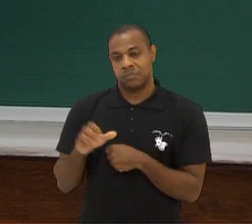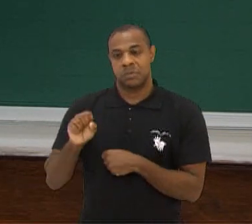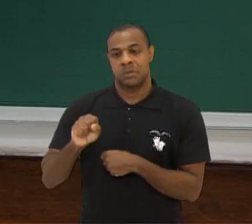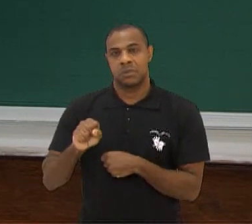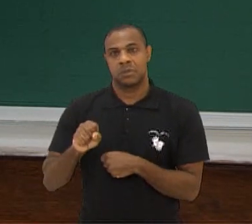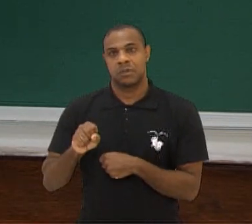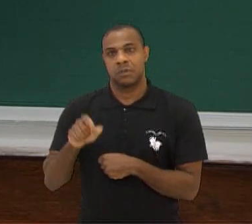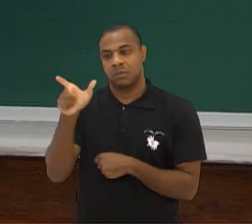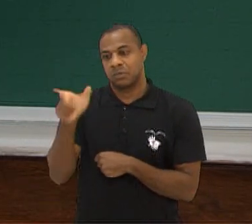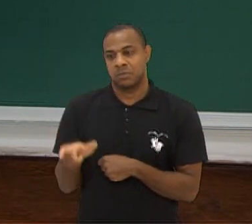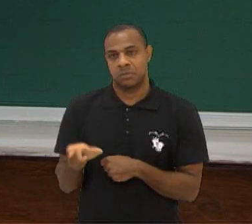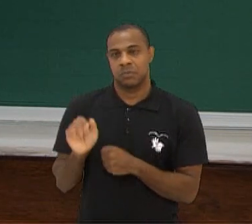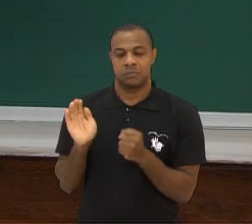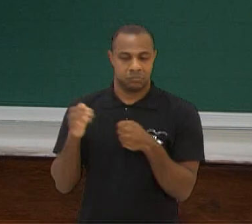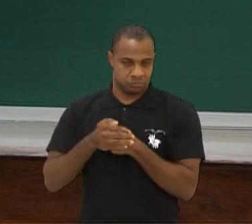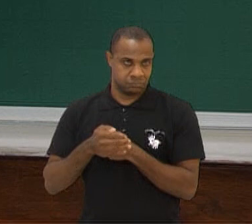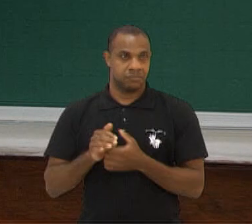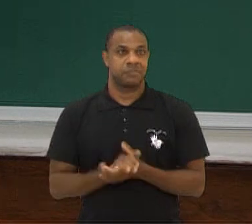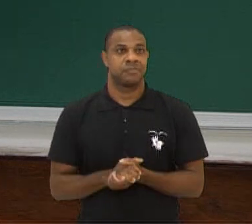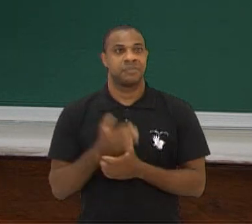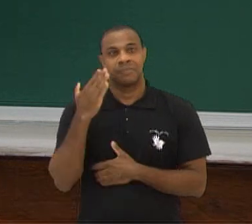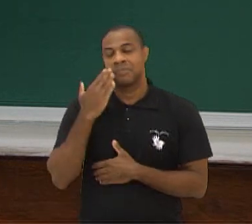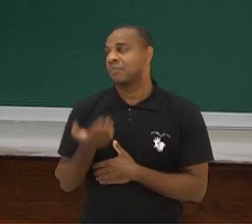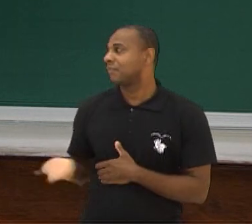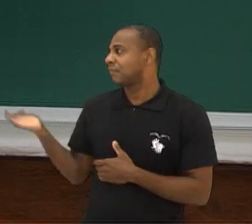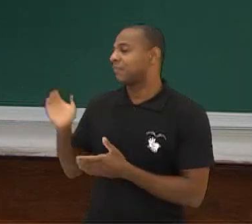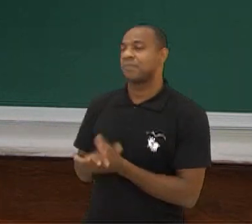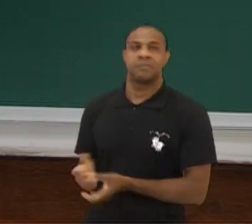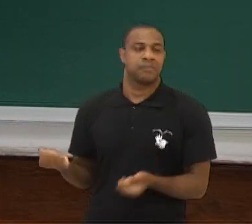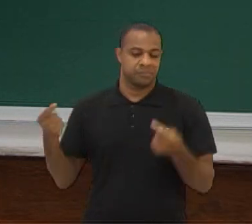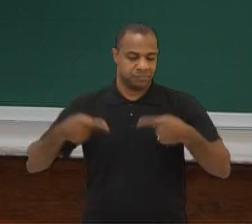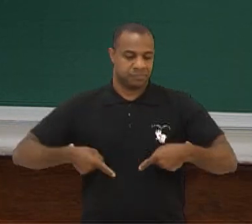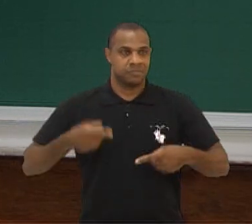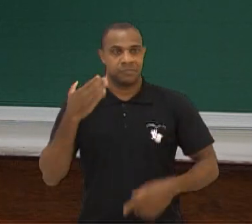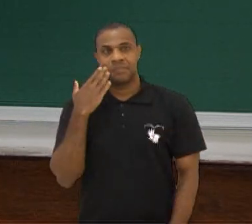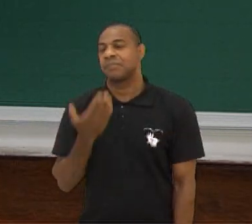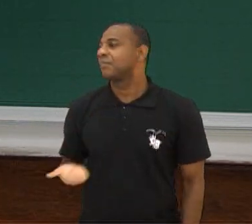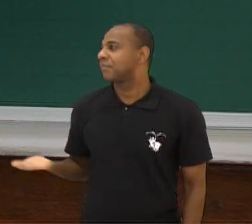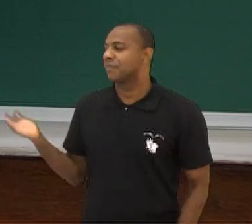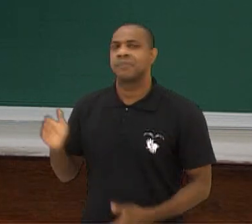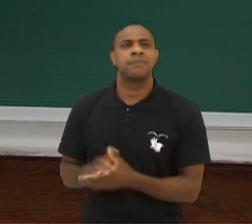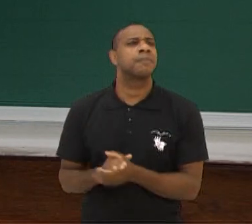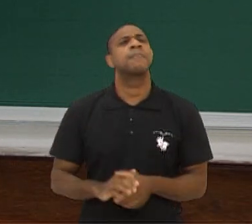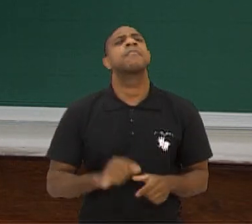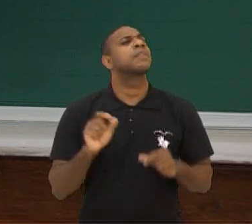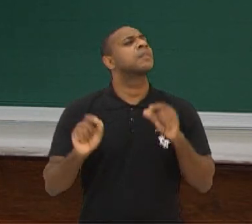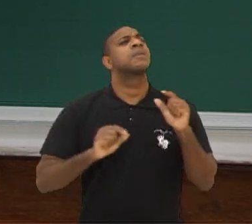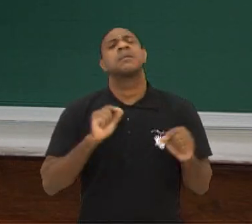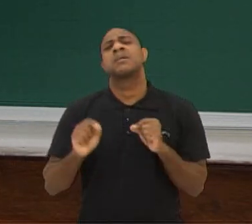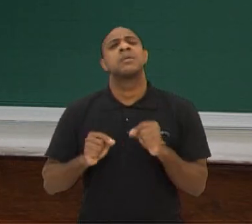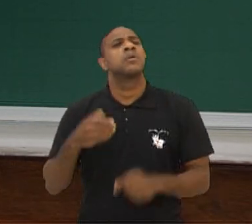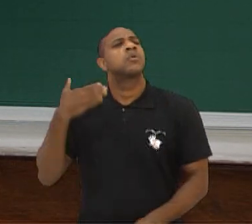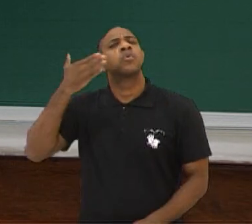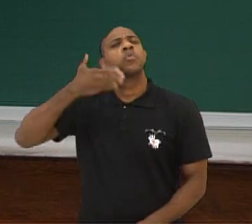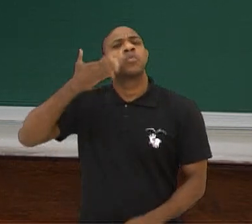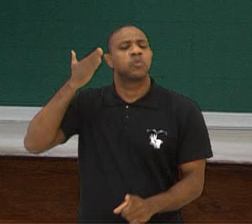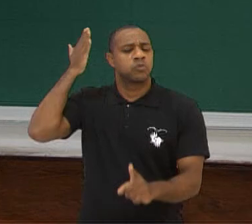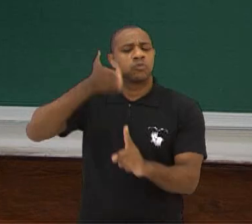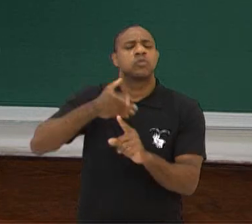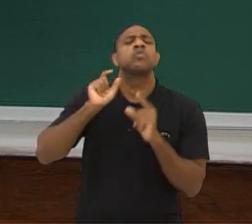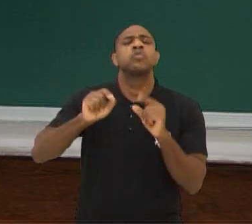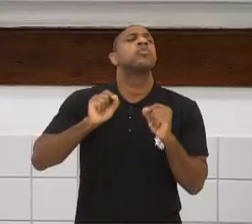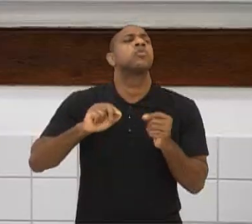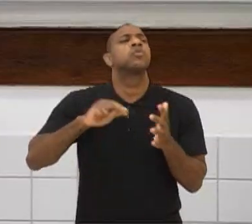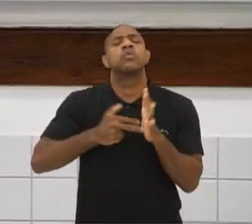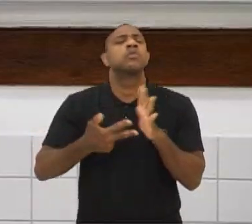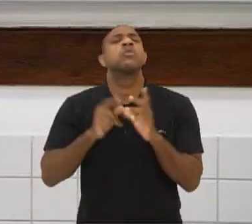nos auxilia a identificar o discurso direto, ok? Vamos para mais um, pessoal? Então, o que é, afinal de contas, o discurso direto? Vou pedir para